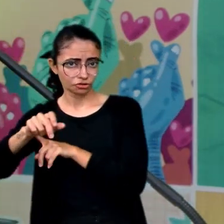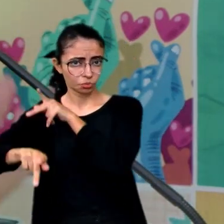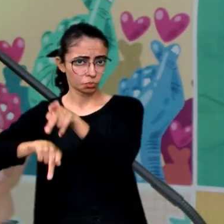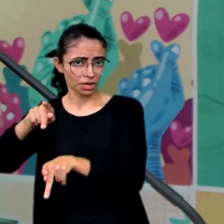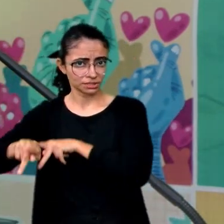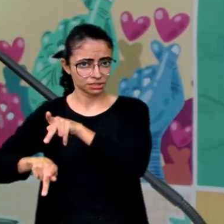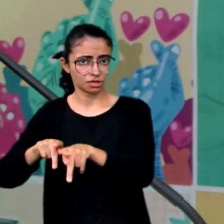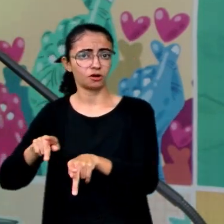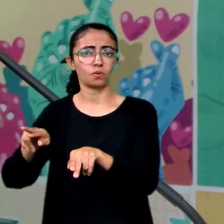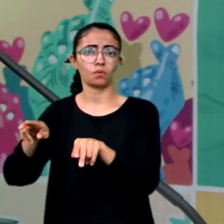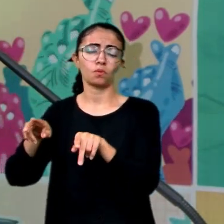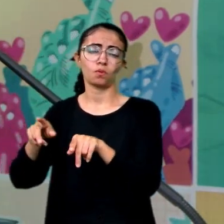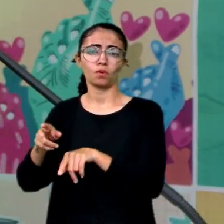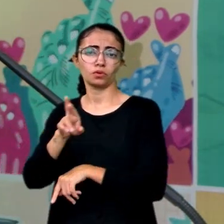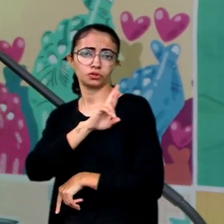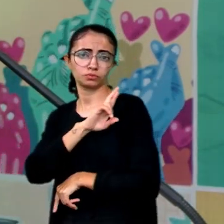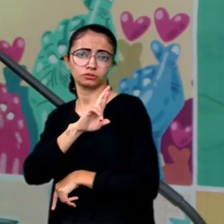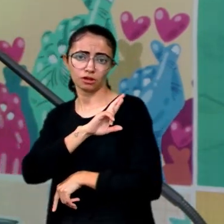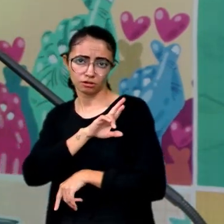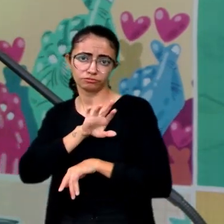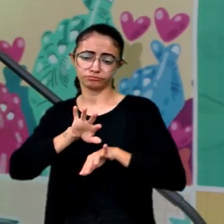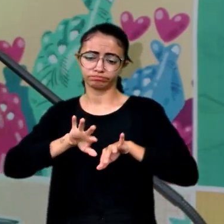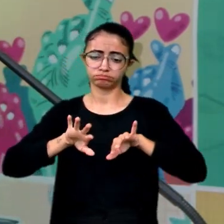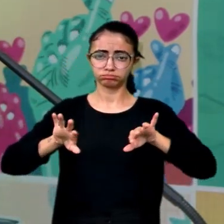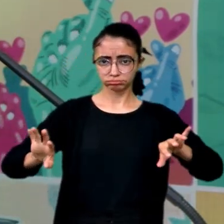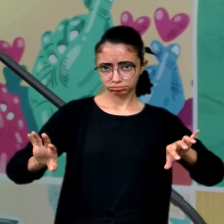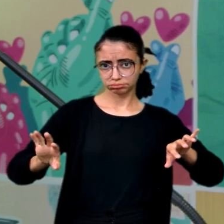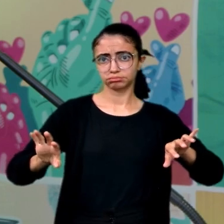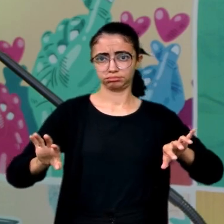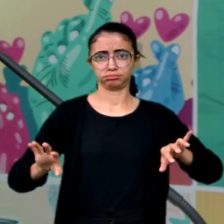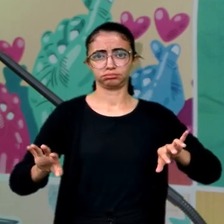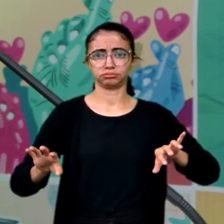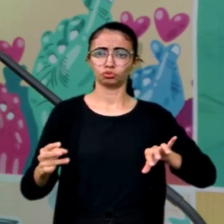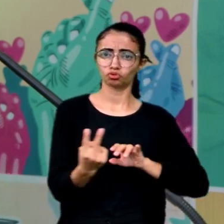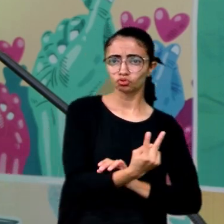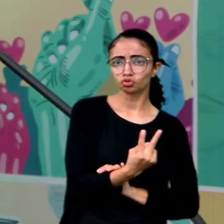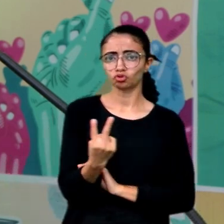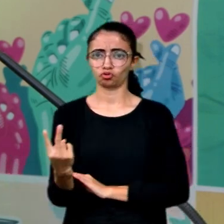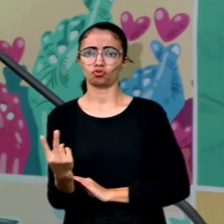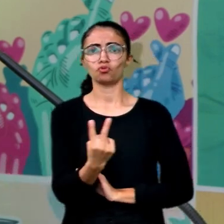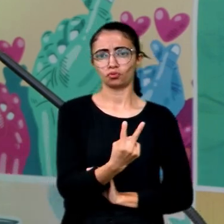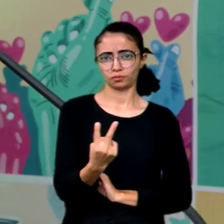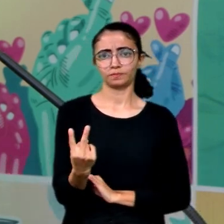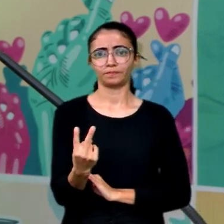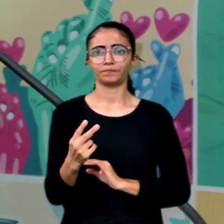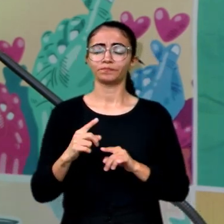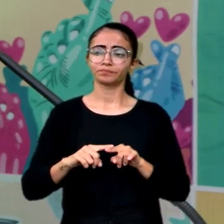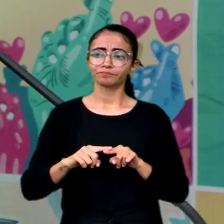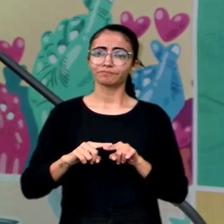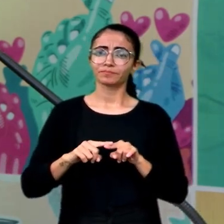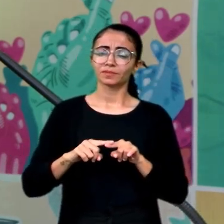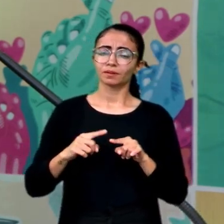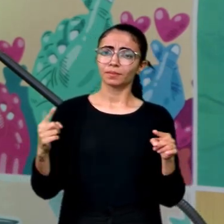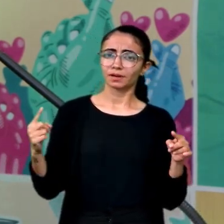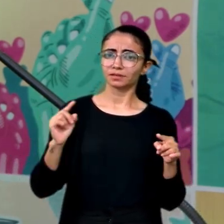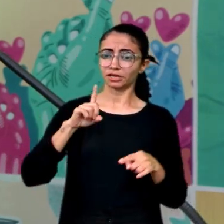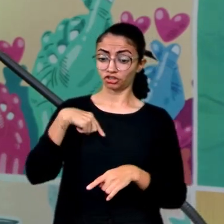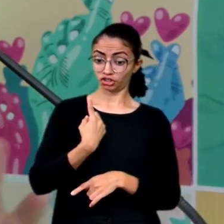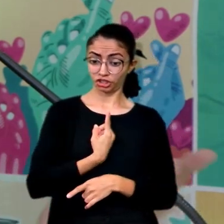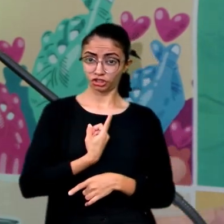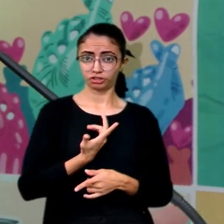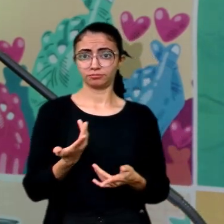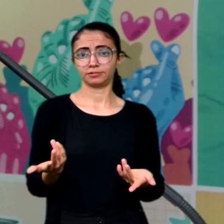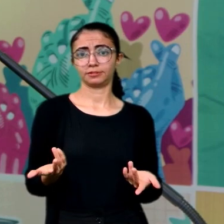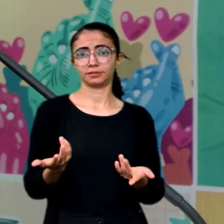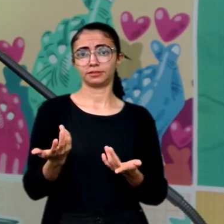de, até talvez também de, não seria cobrar, mas o nosso comportamento exigir das empresas